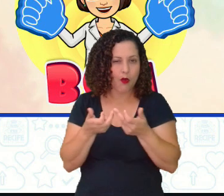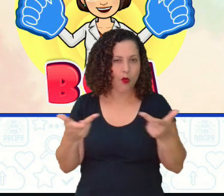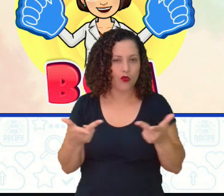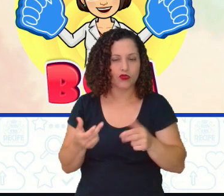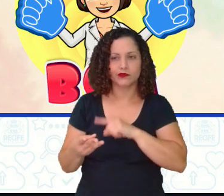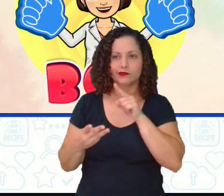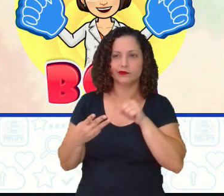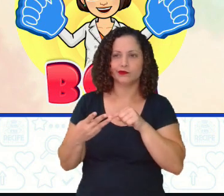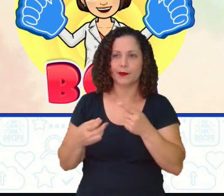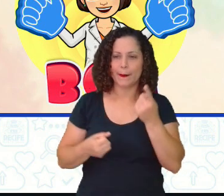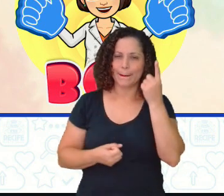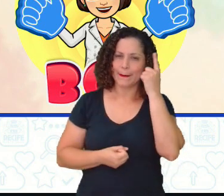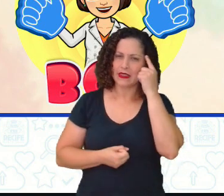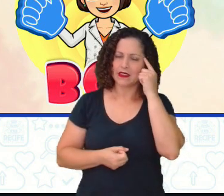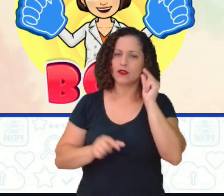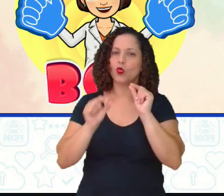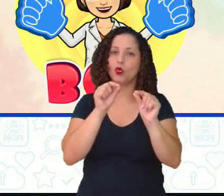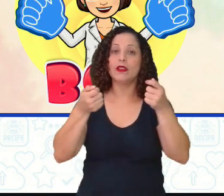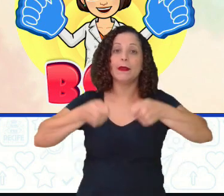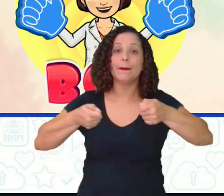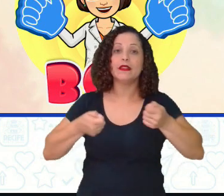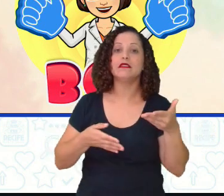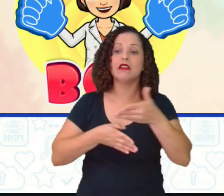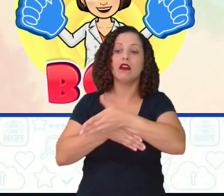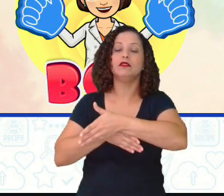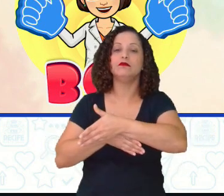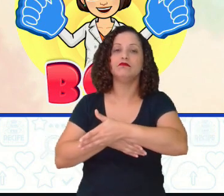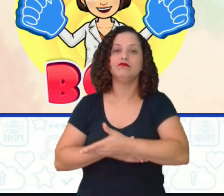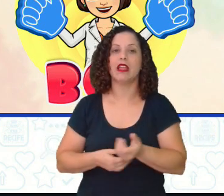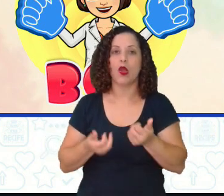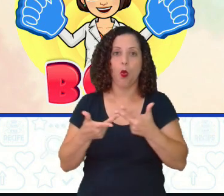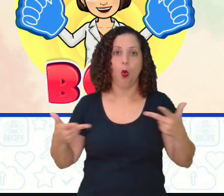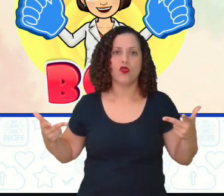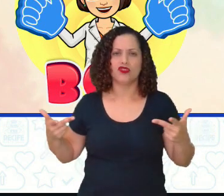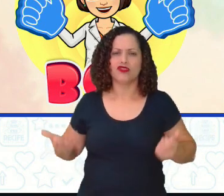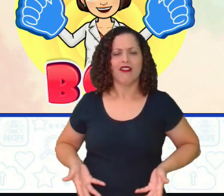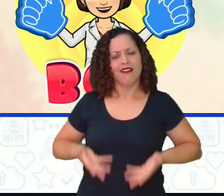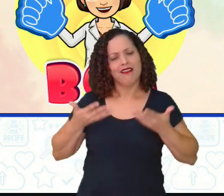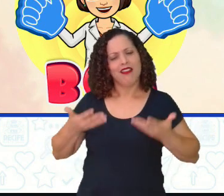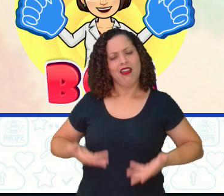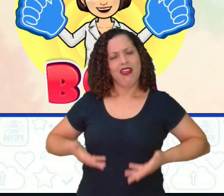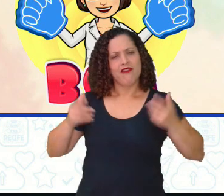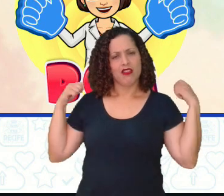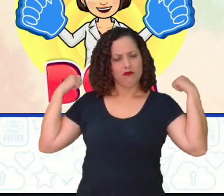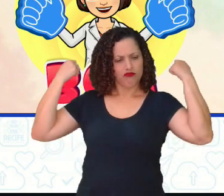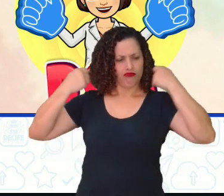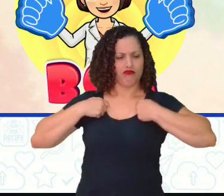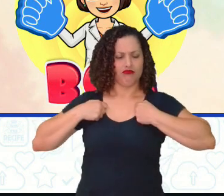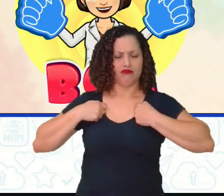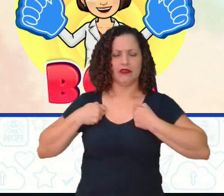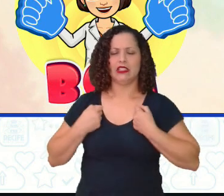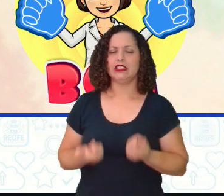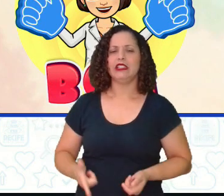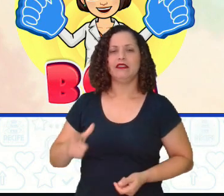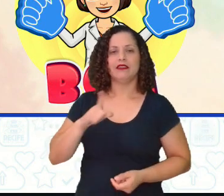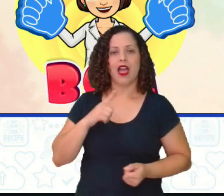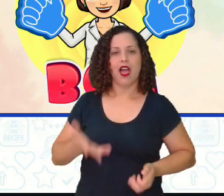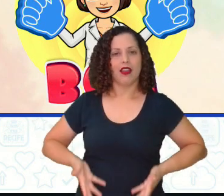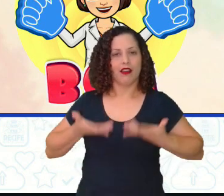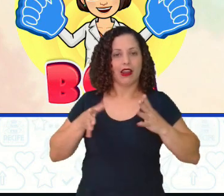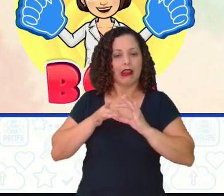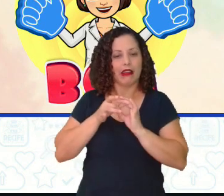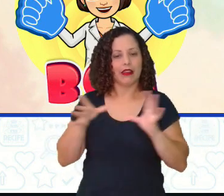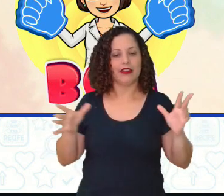necessário levar. Não leva muita coisa para poder um passeio ficar mais leve. Você poder ficar